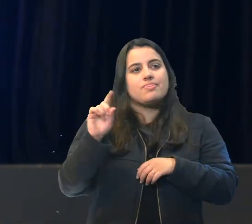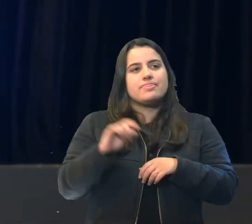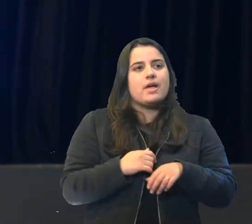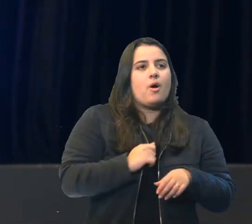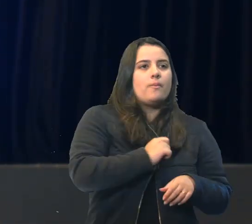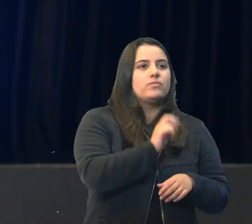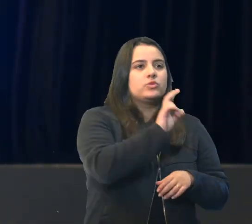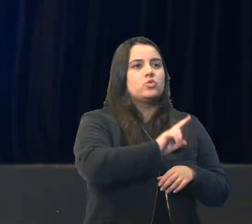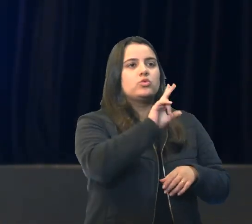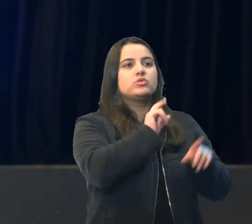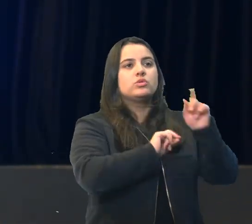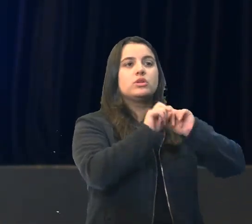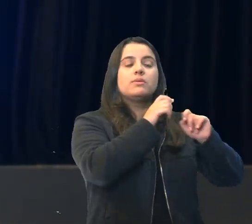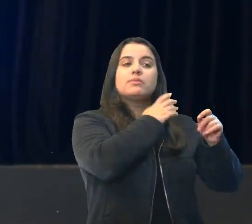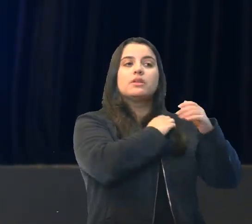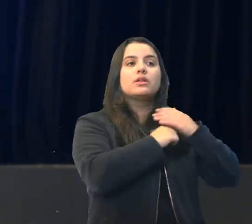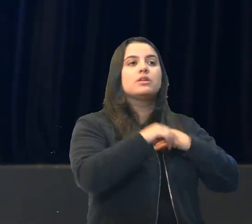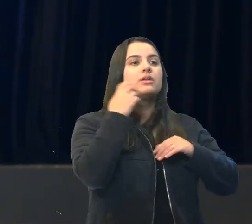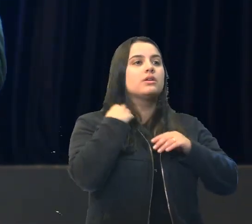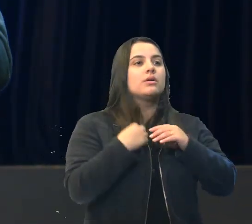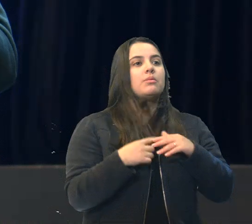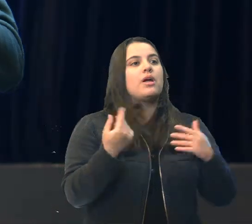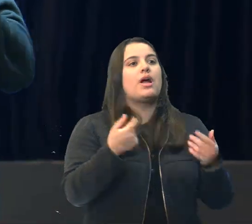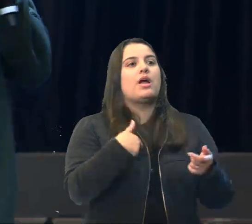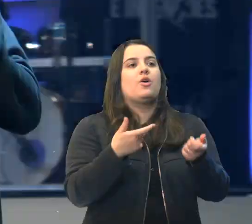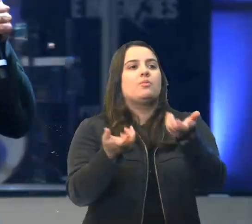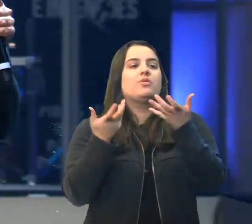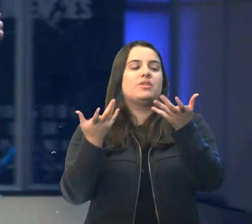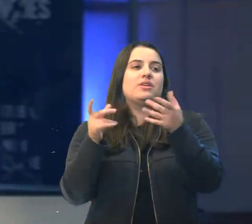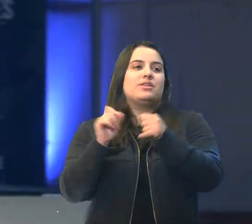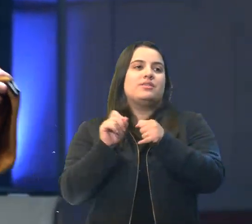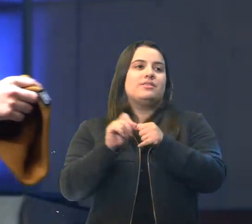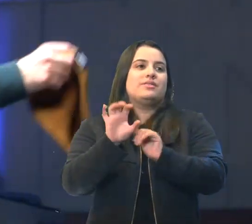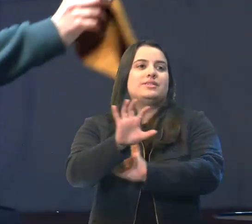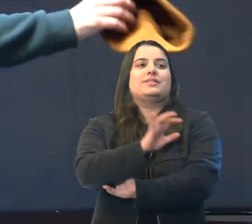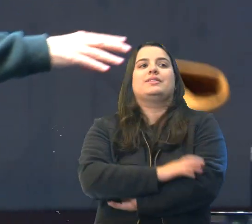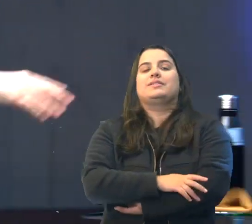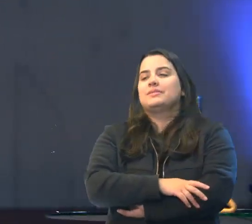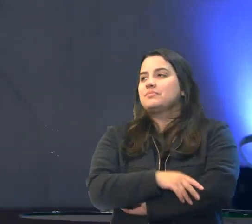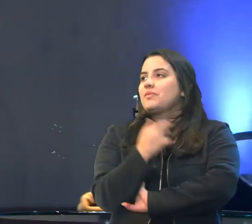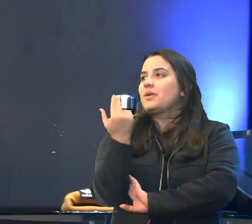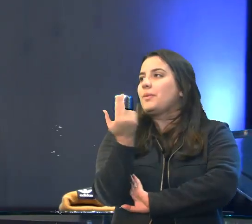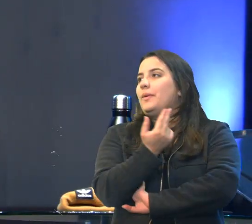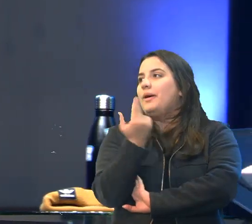pés de Jesus com os cabelos. Ah, como eu queria fazer isso.